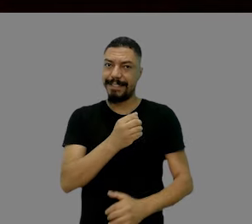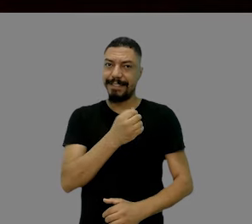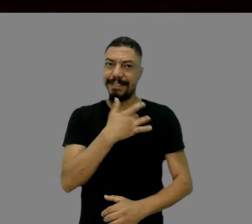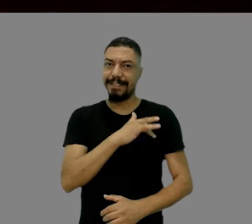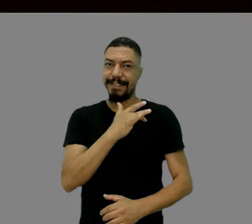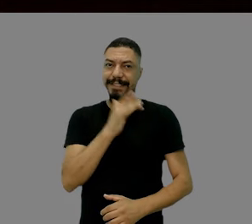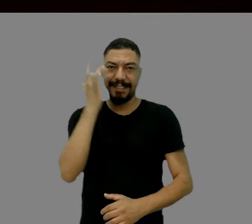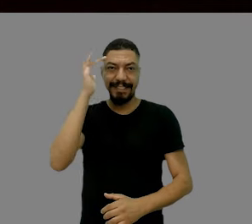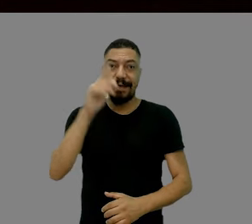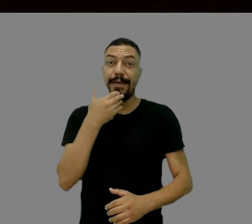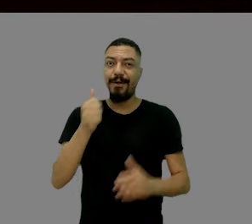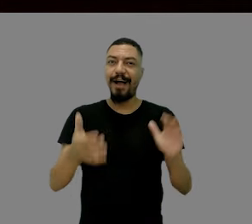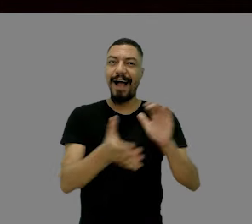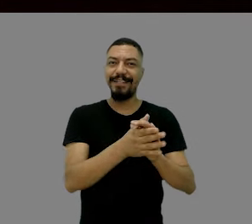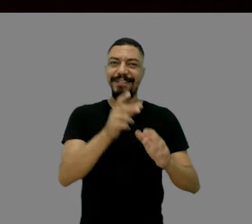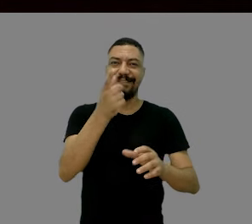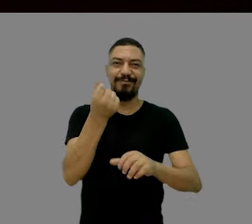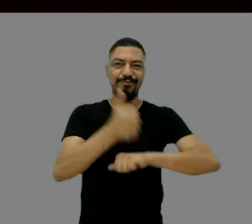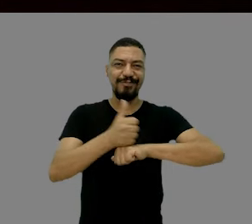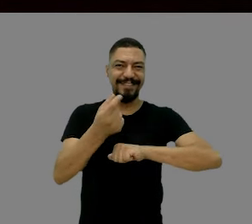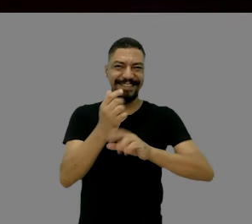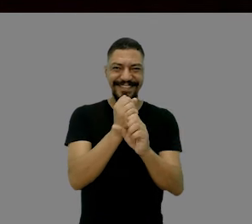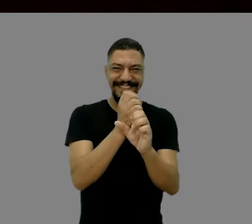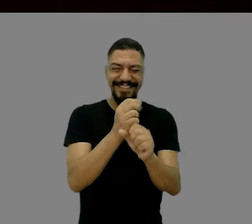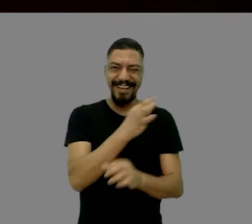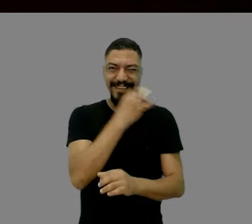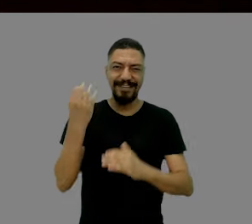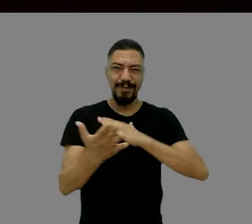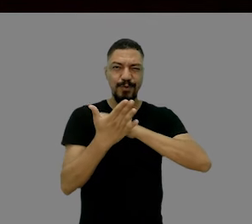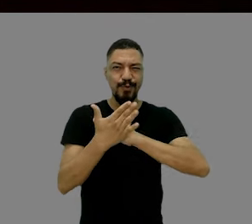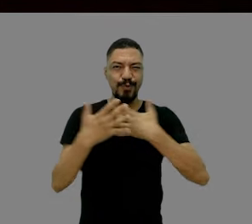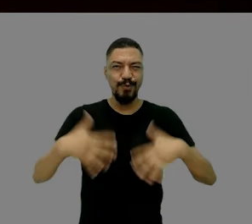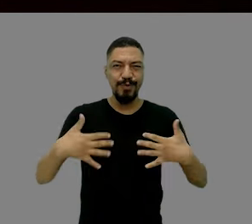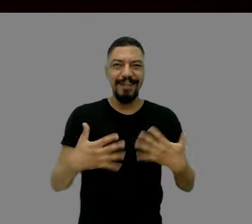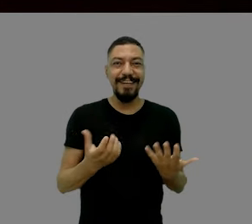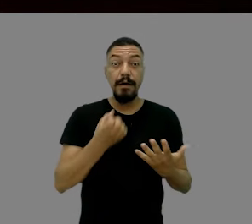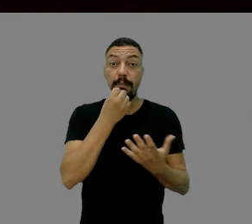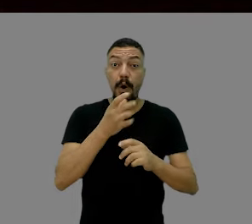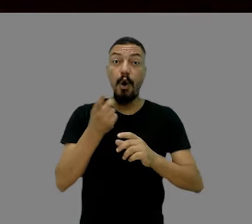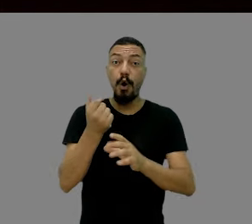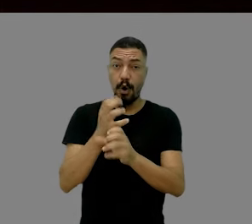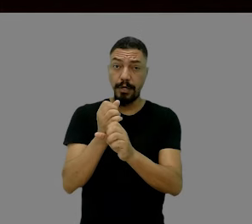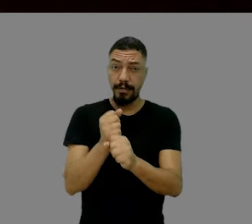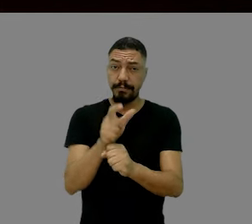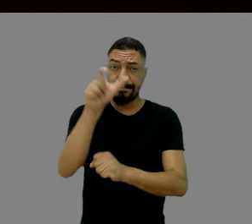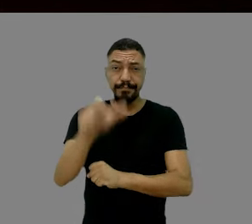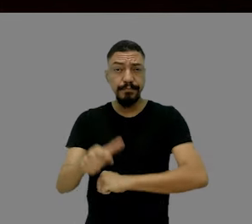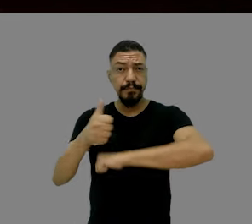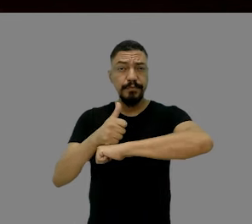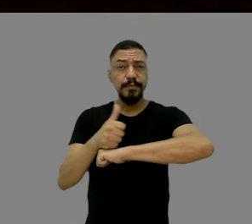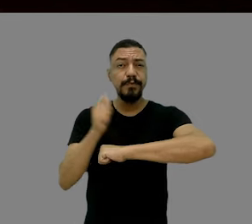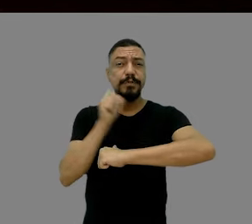não, gente, bons contadores são pessoas que são muito boas assim ao nosso lado, porque realmente,